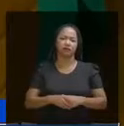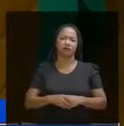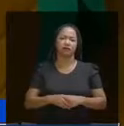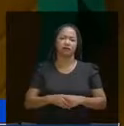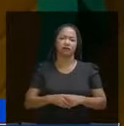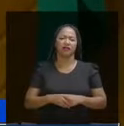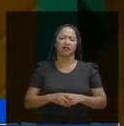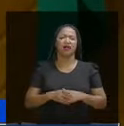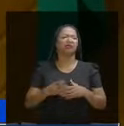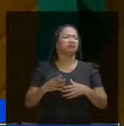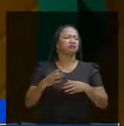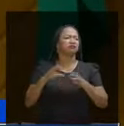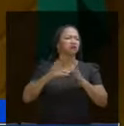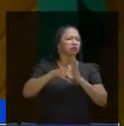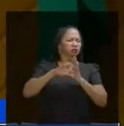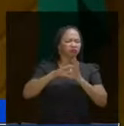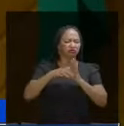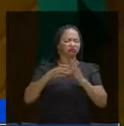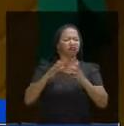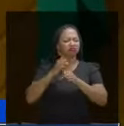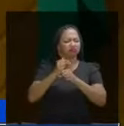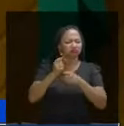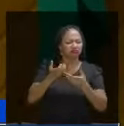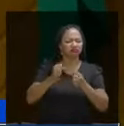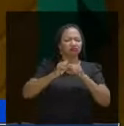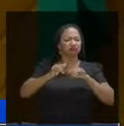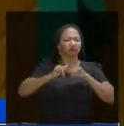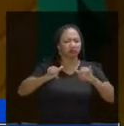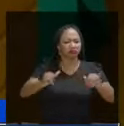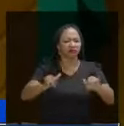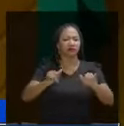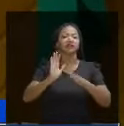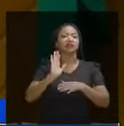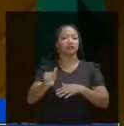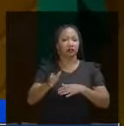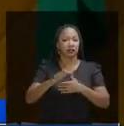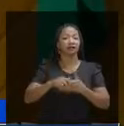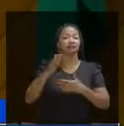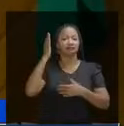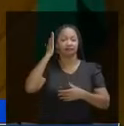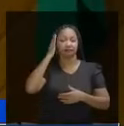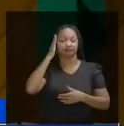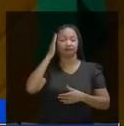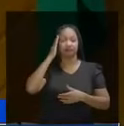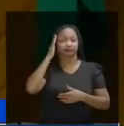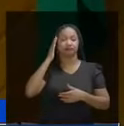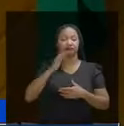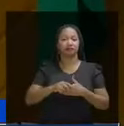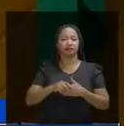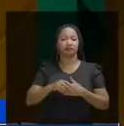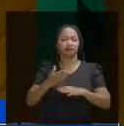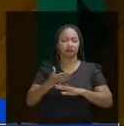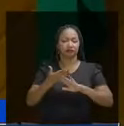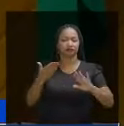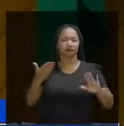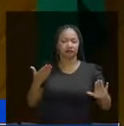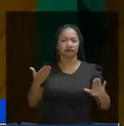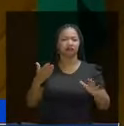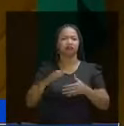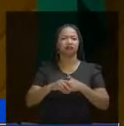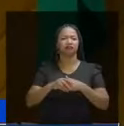ao conteúdo publicado, objeto da controvérsia, este é distante, distante a possibilidade